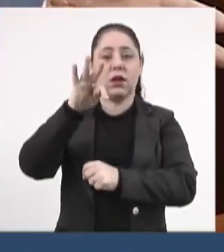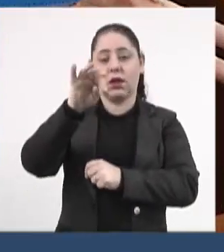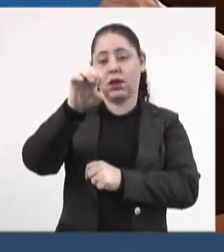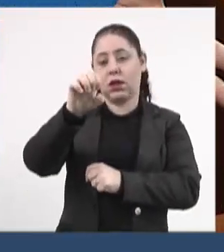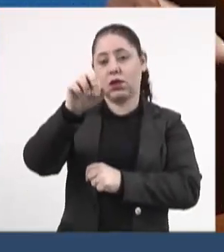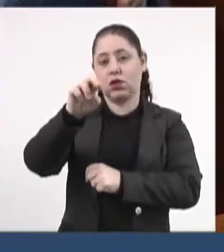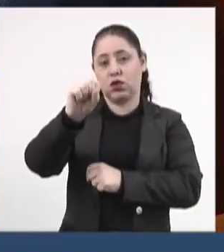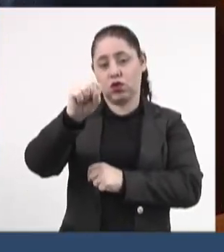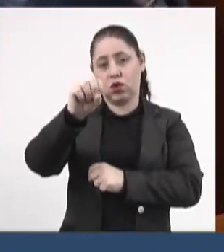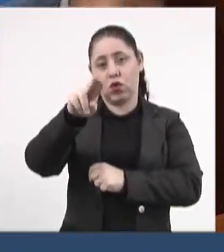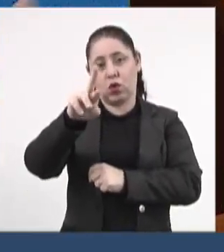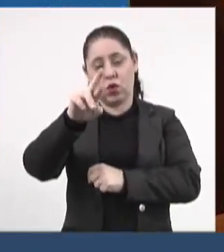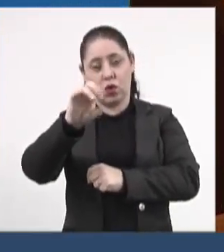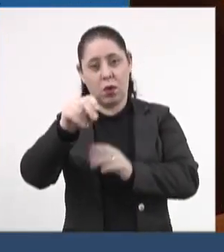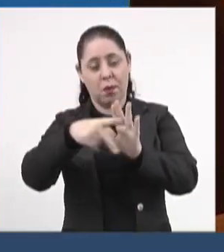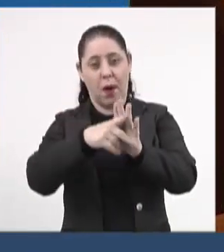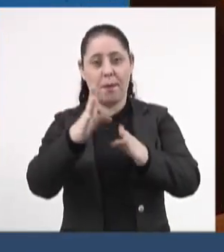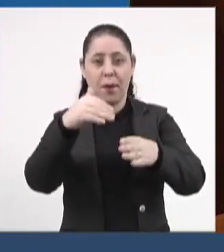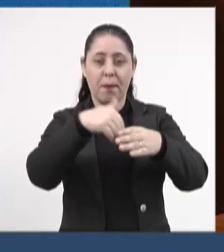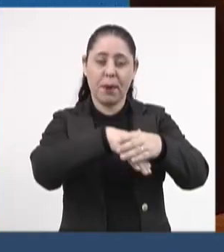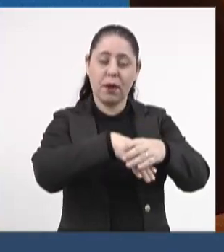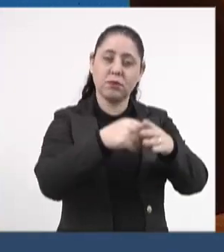Mato Grosso, UNO.